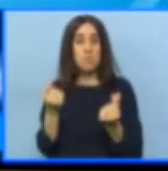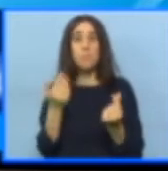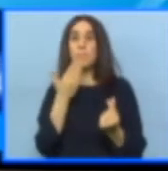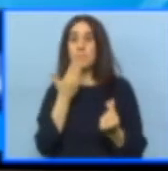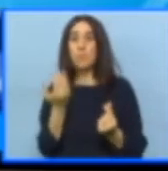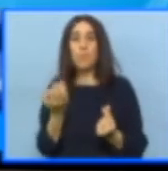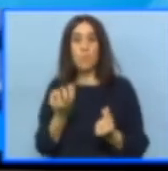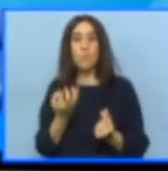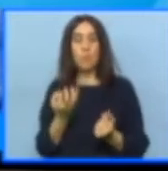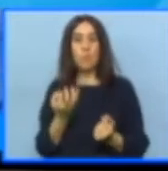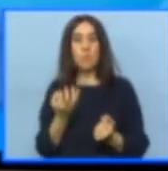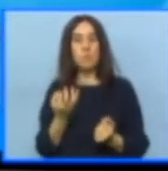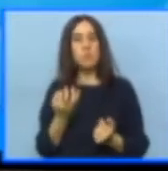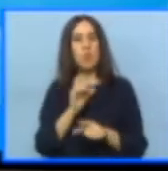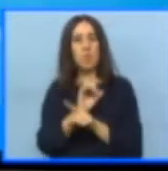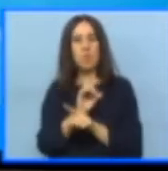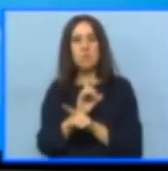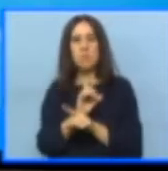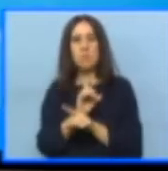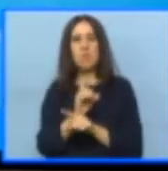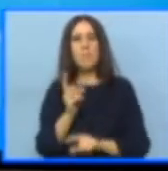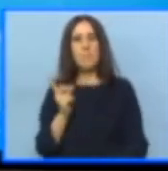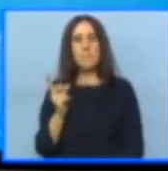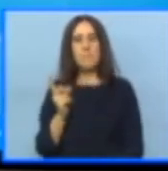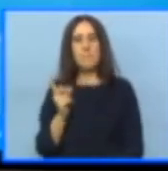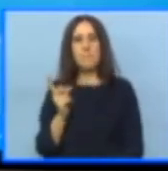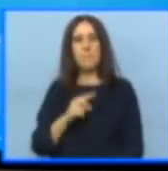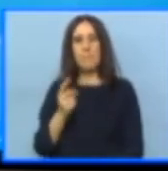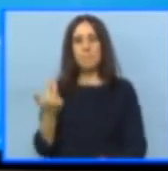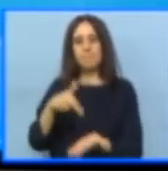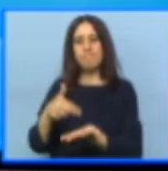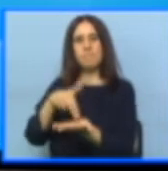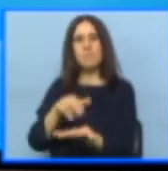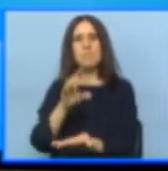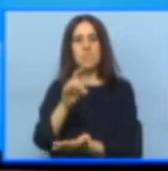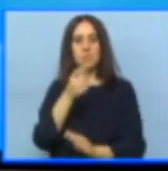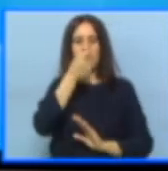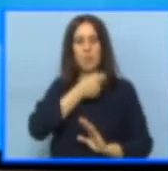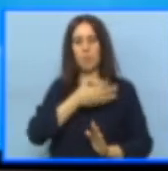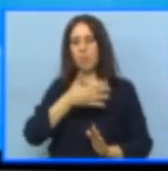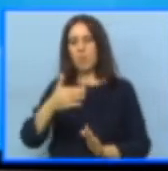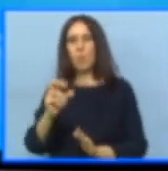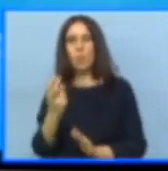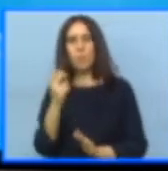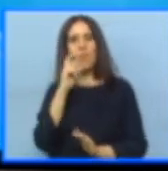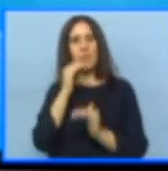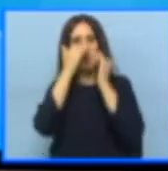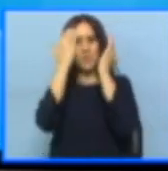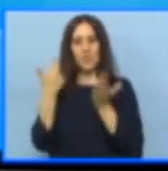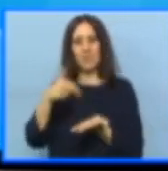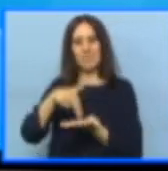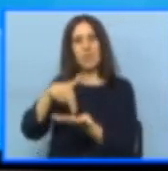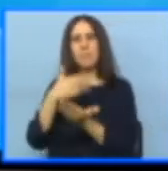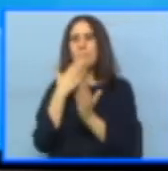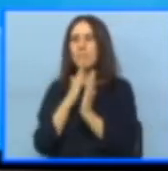feito portanto, em todas as seis aparições de maio até outubro, em que Nossa Senhora pedia sempre... fazia sempre o